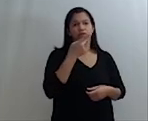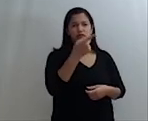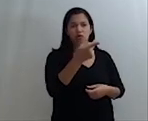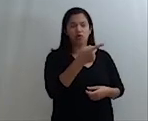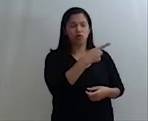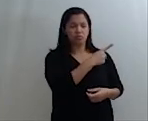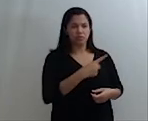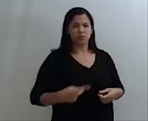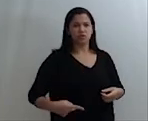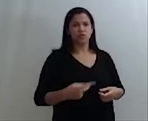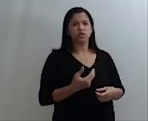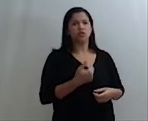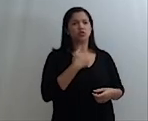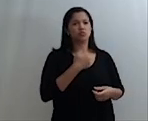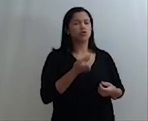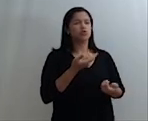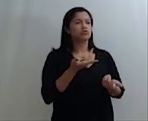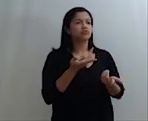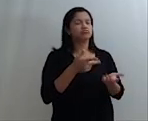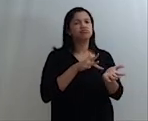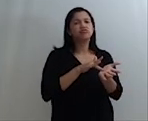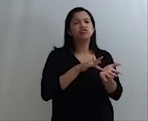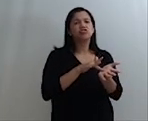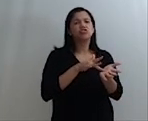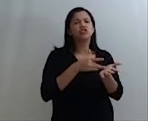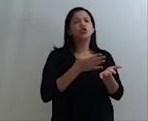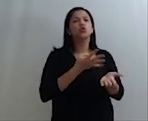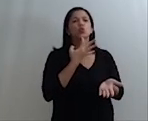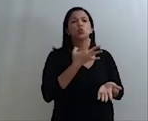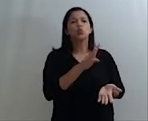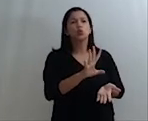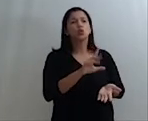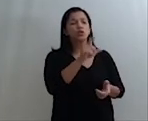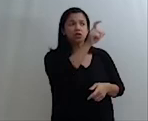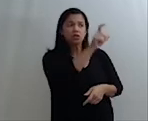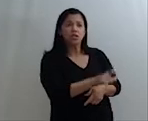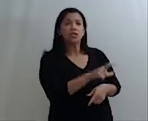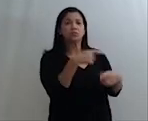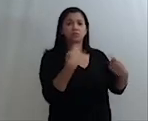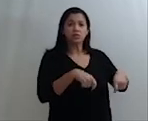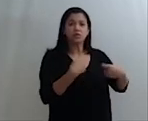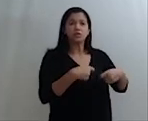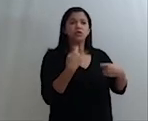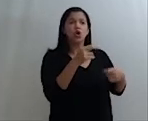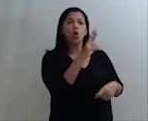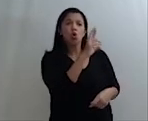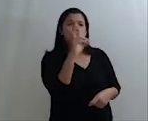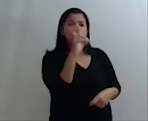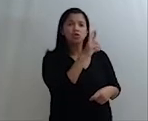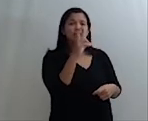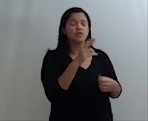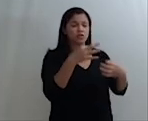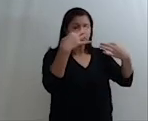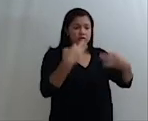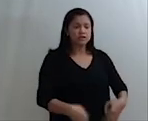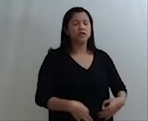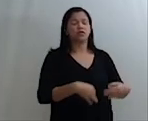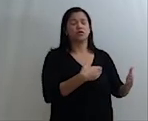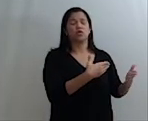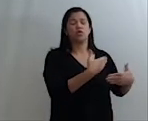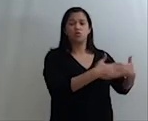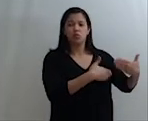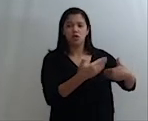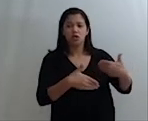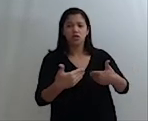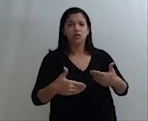desconhecer que esta é a derradeira oportunidade que o paciente tem de ver observar o devido processo legal de ser julgado após